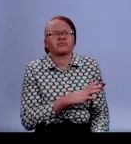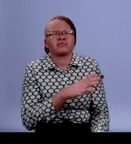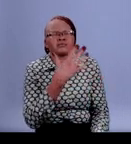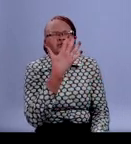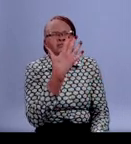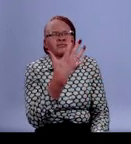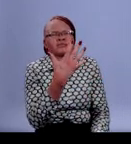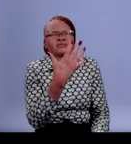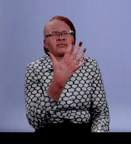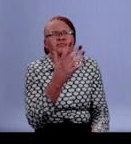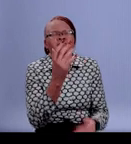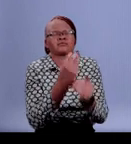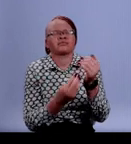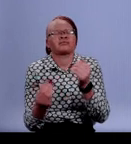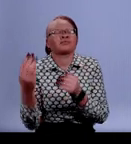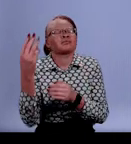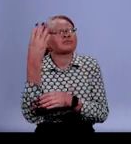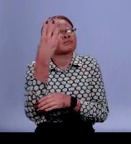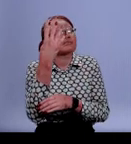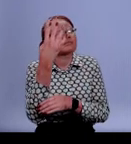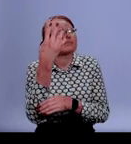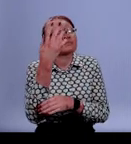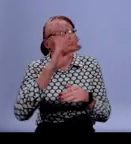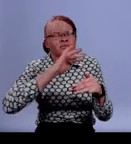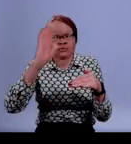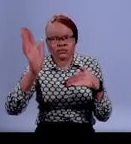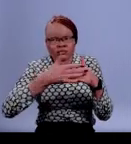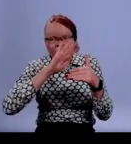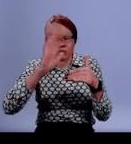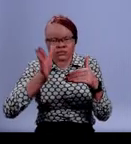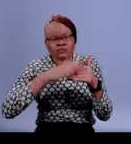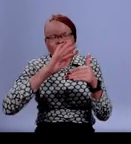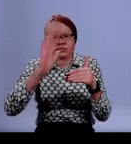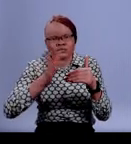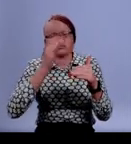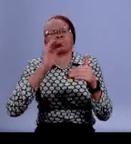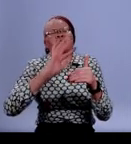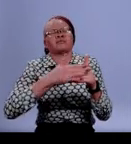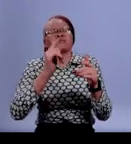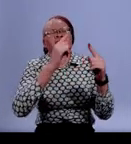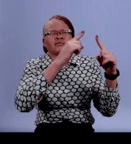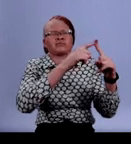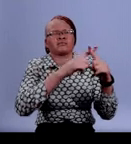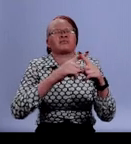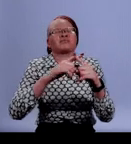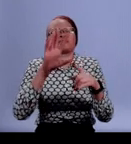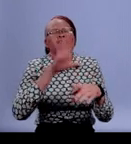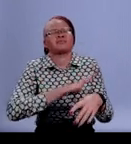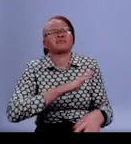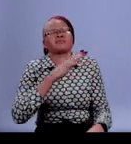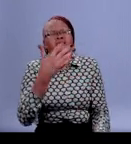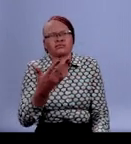nós temos aqui a 15 que é expoente é o número de vezes que o fator é multiplicado